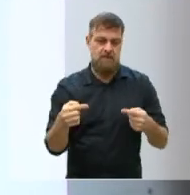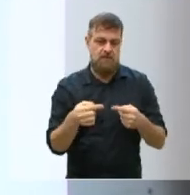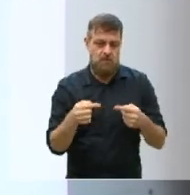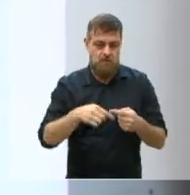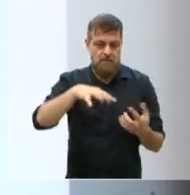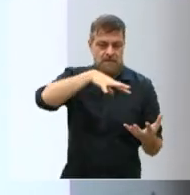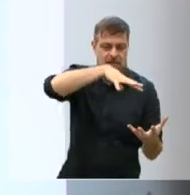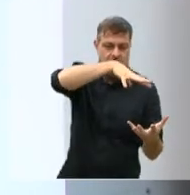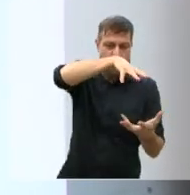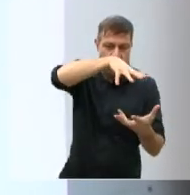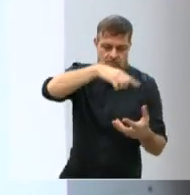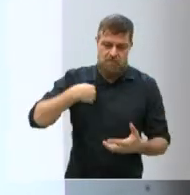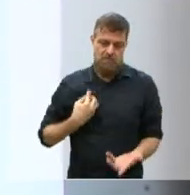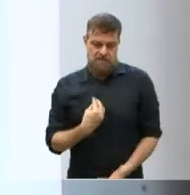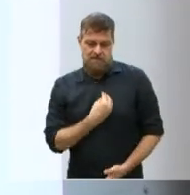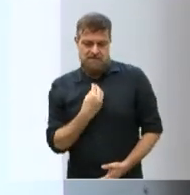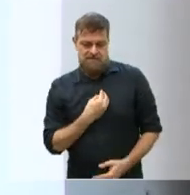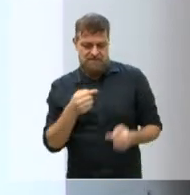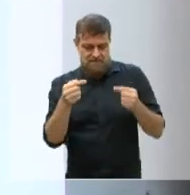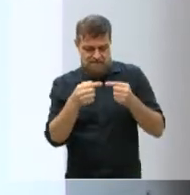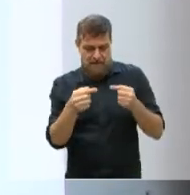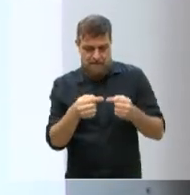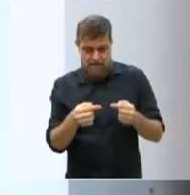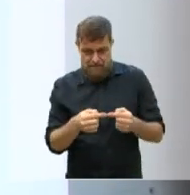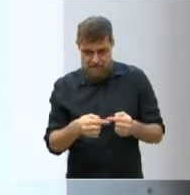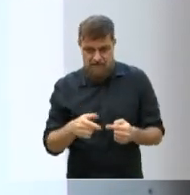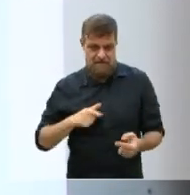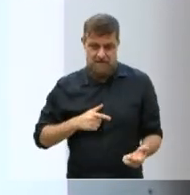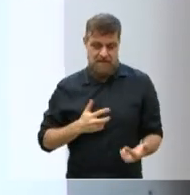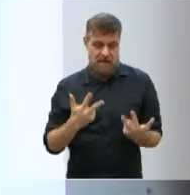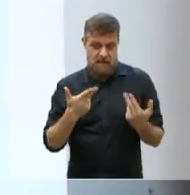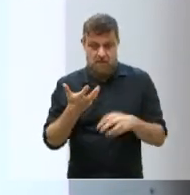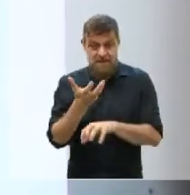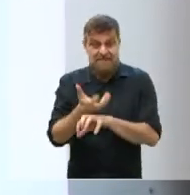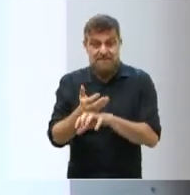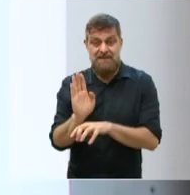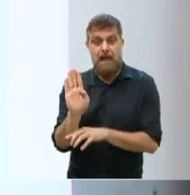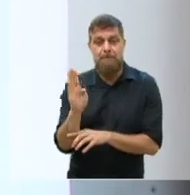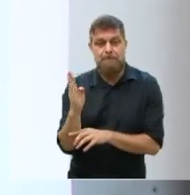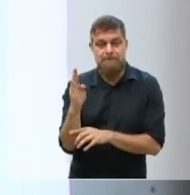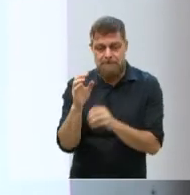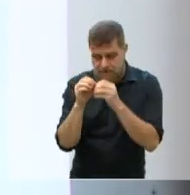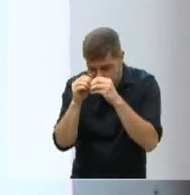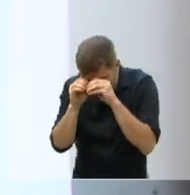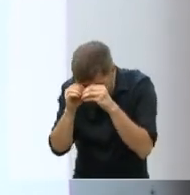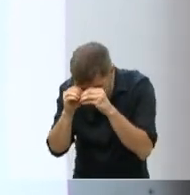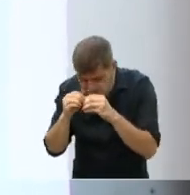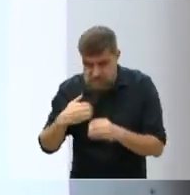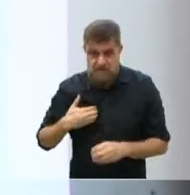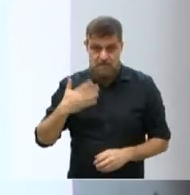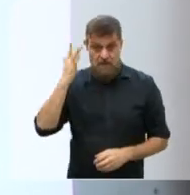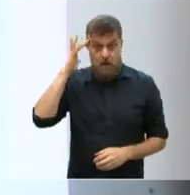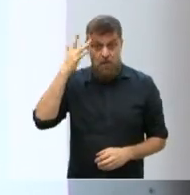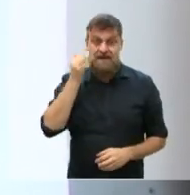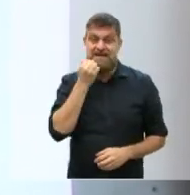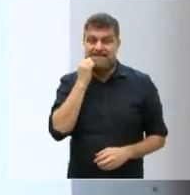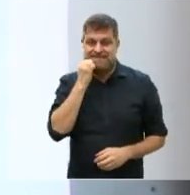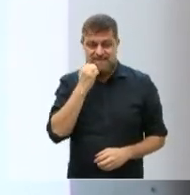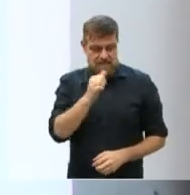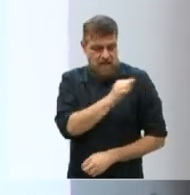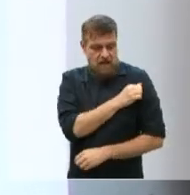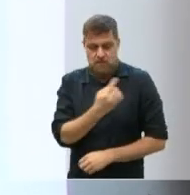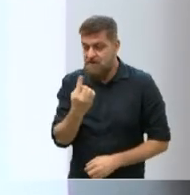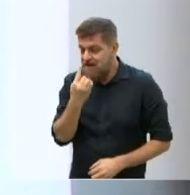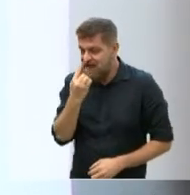terra, rege as nossas vidas. A física está presente em tudo, como a biologia também está presente em tudo. Por isso que eu acho que ciência é interessante para o aluno, né?